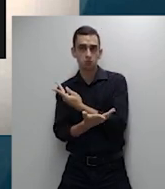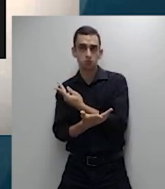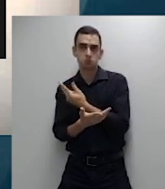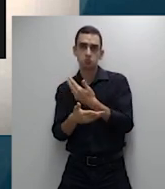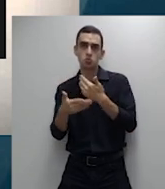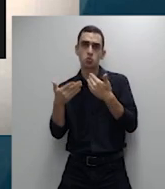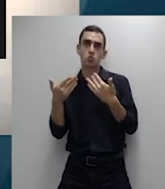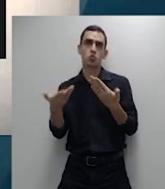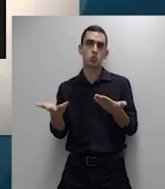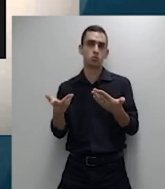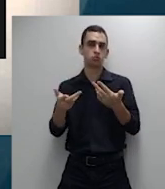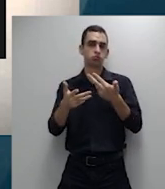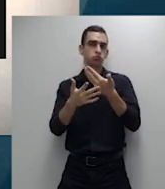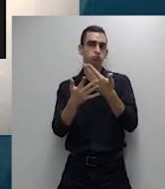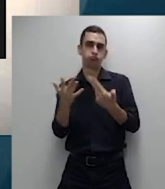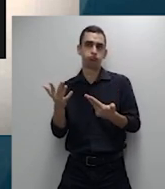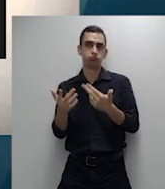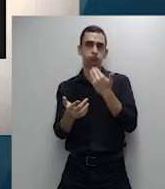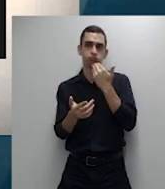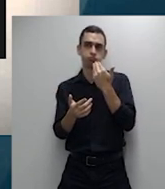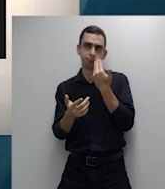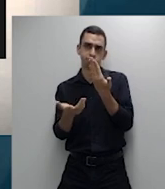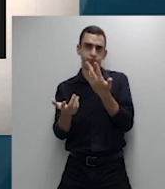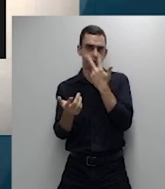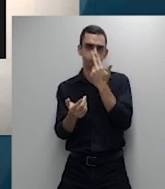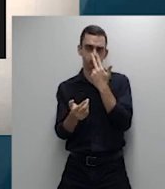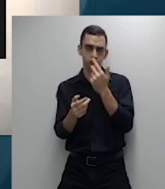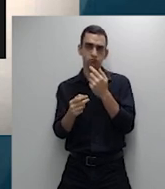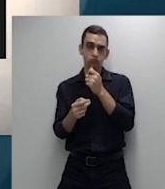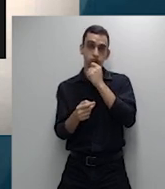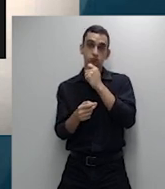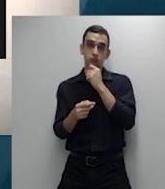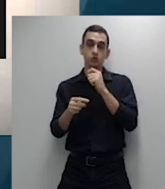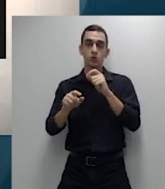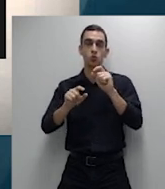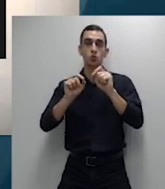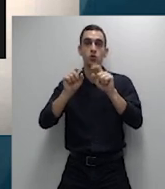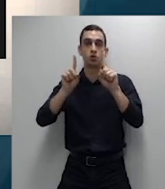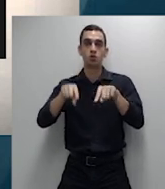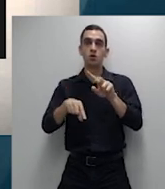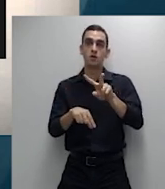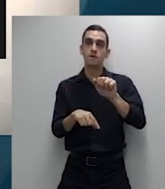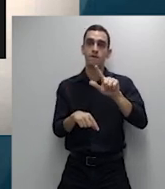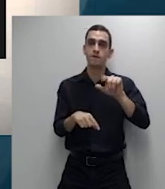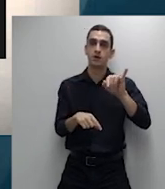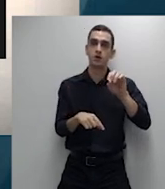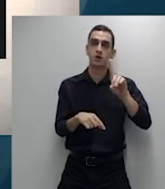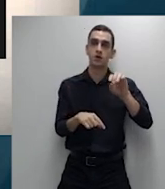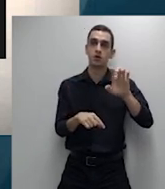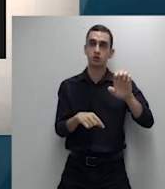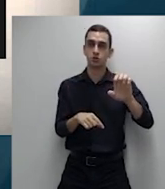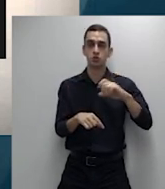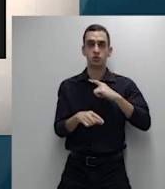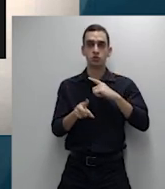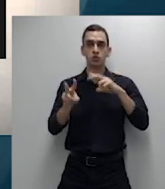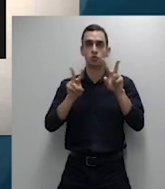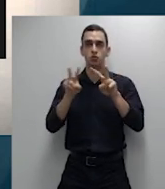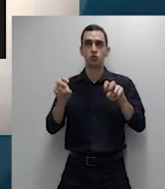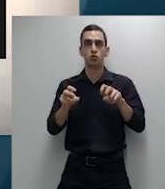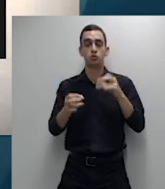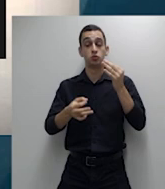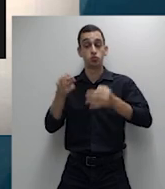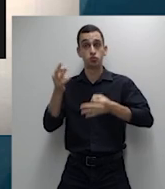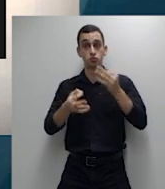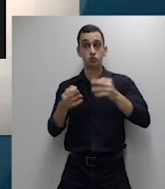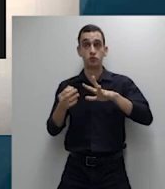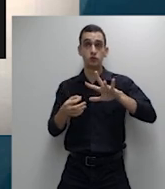macular do ponto de vista procedimental a validade do julgamento no juízo Estadual do juízo